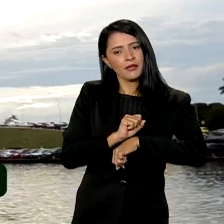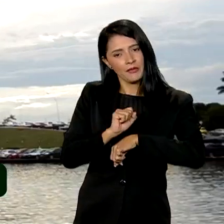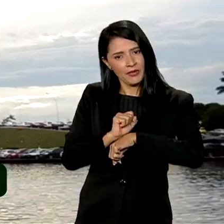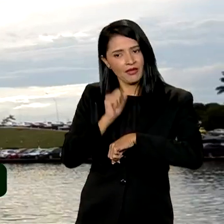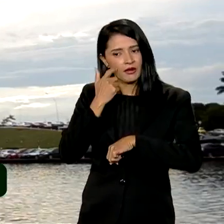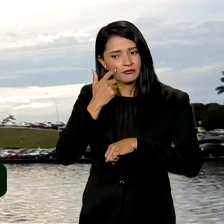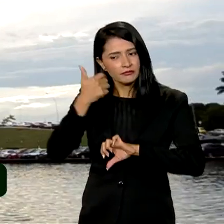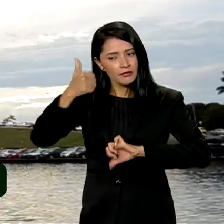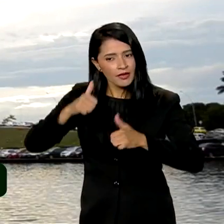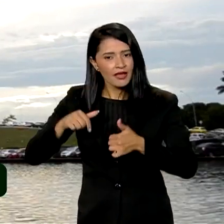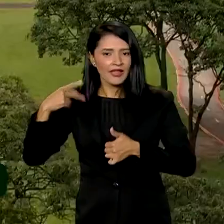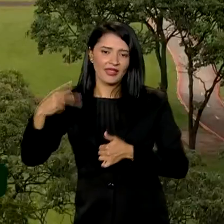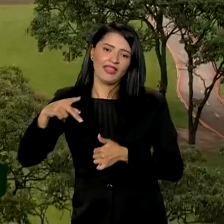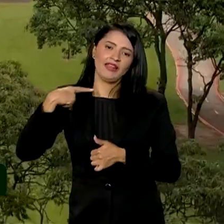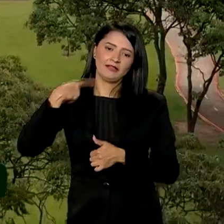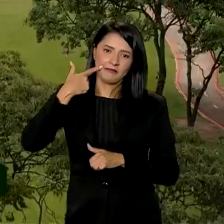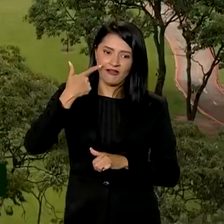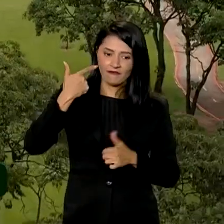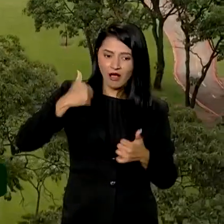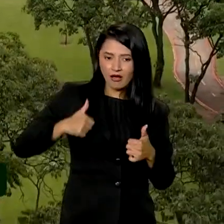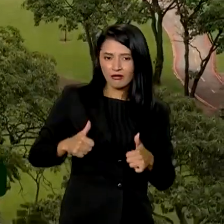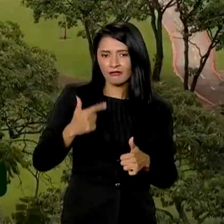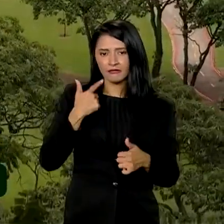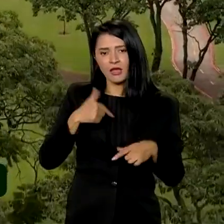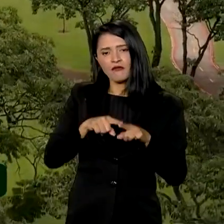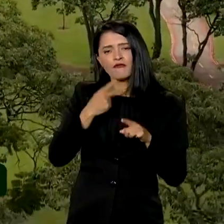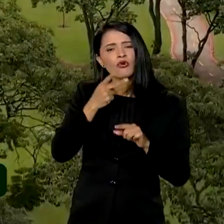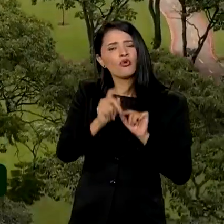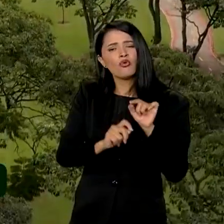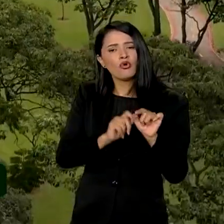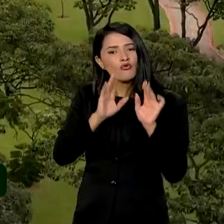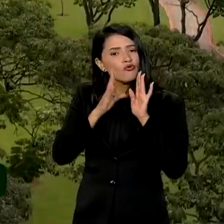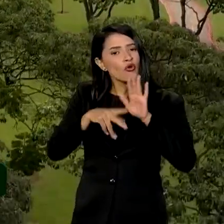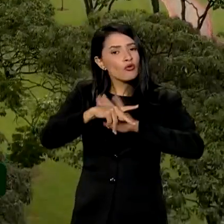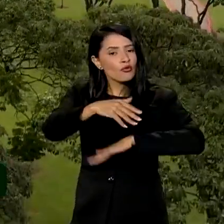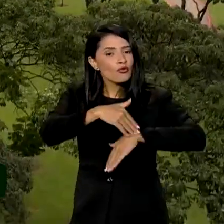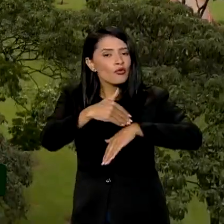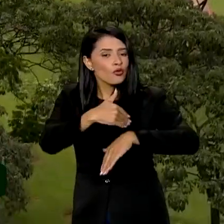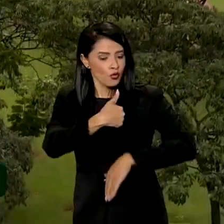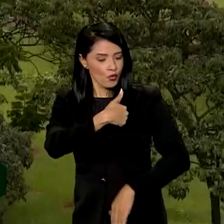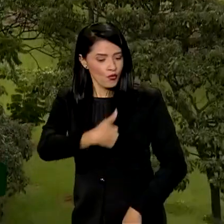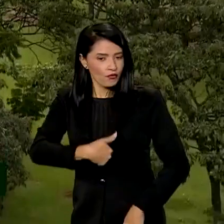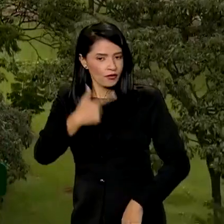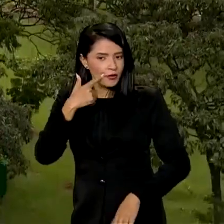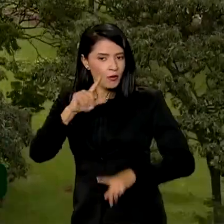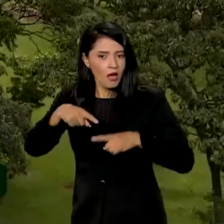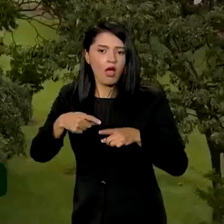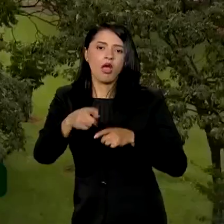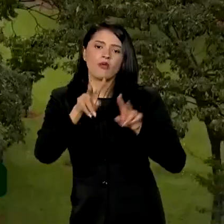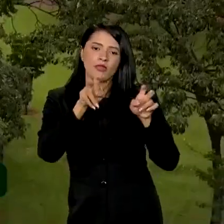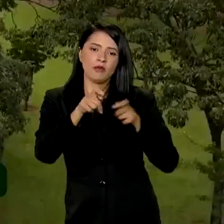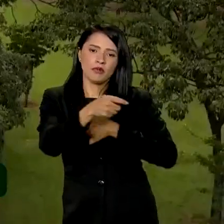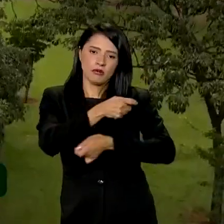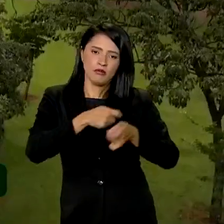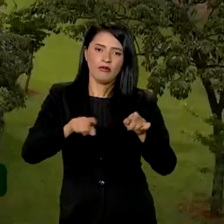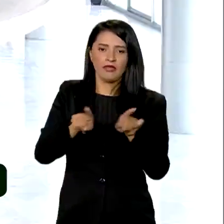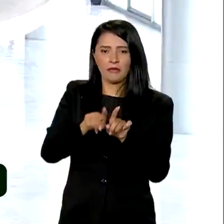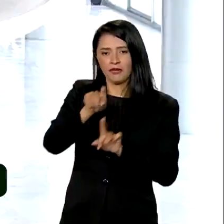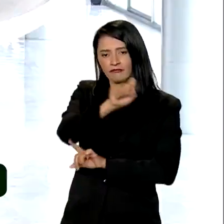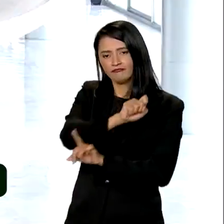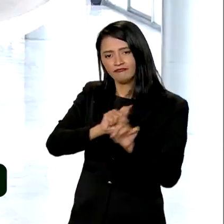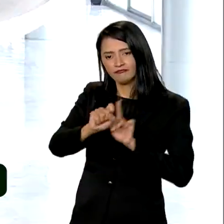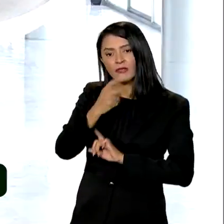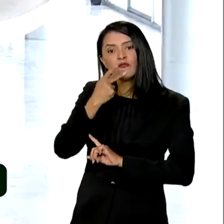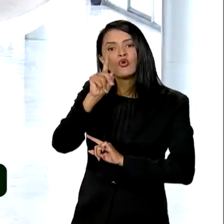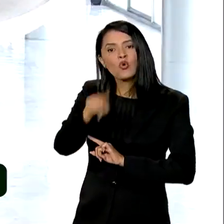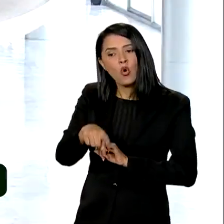a apreciação dos parlamentares. Ele disse agora que o foco do governo é avançar nas pautas econômicas e sociais e disse